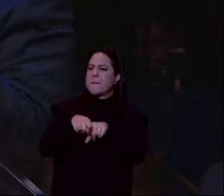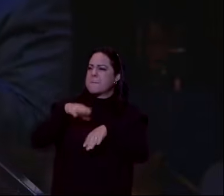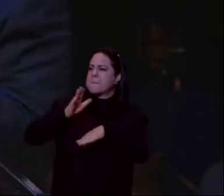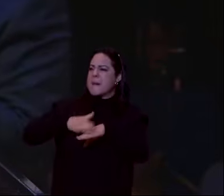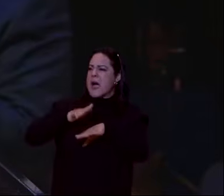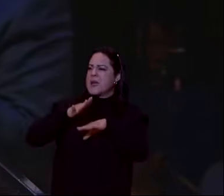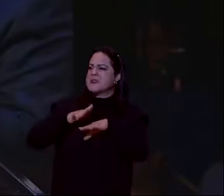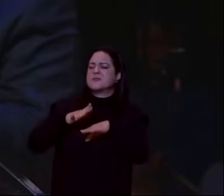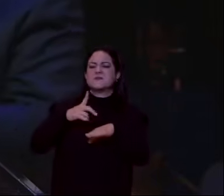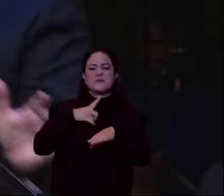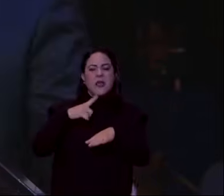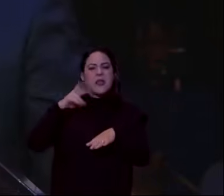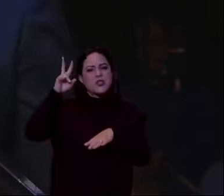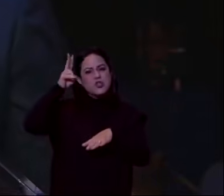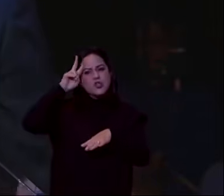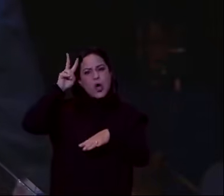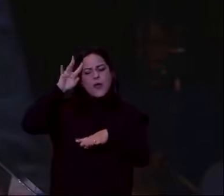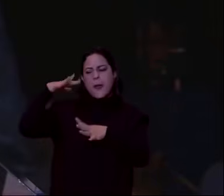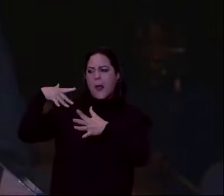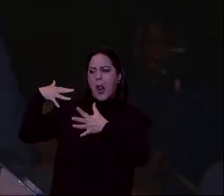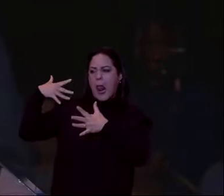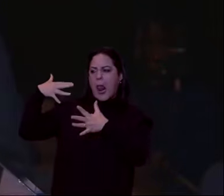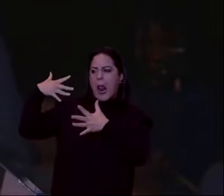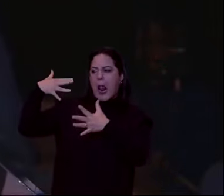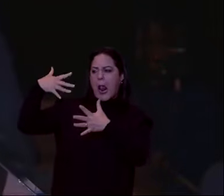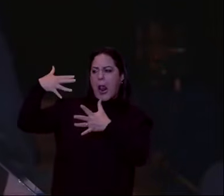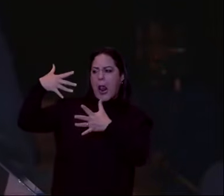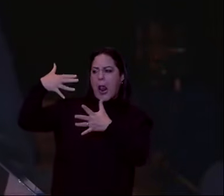tivessem atendido o convite do Espírito.